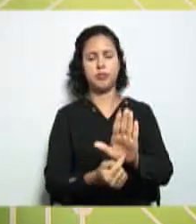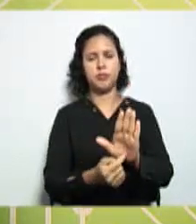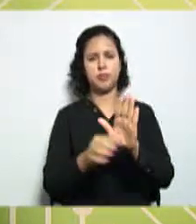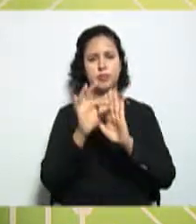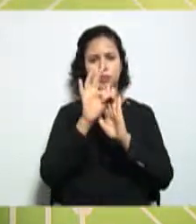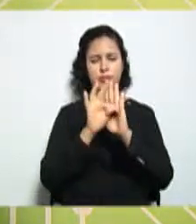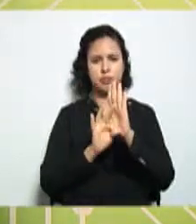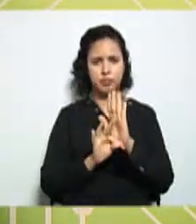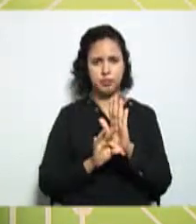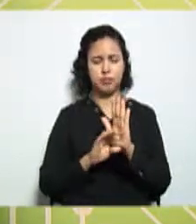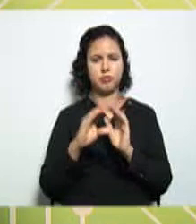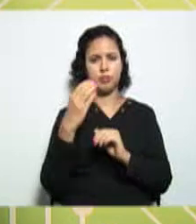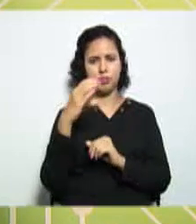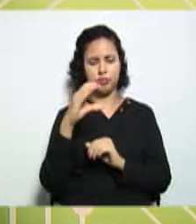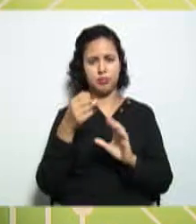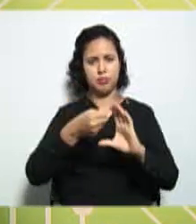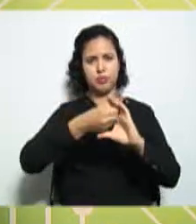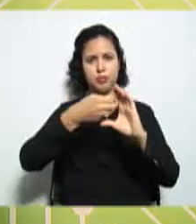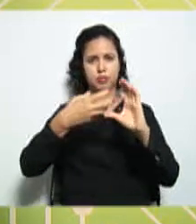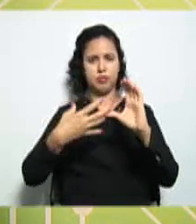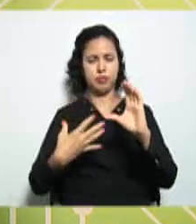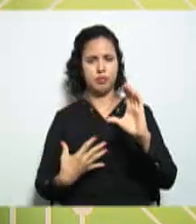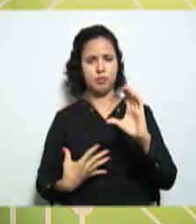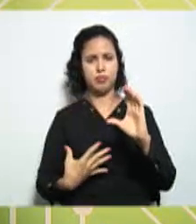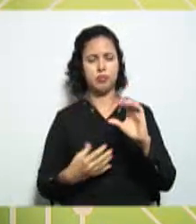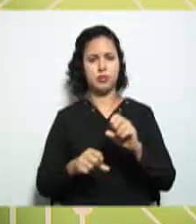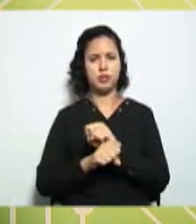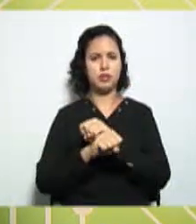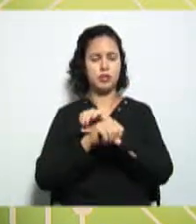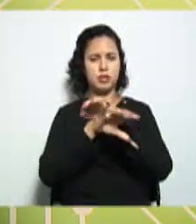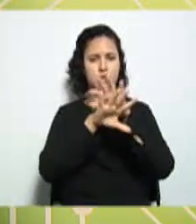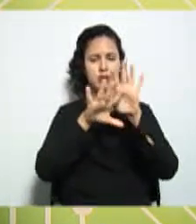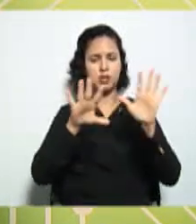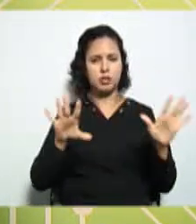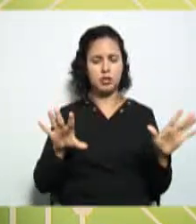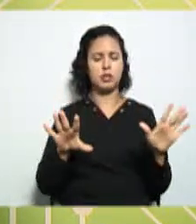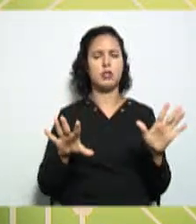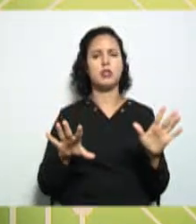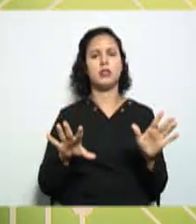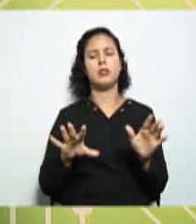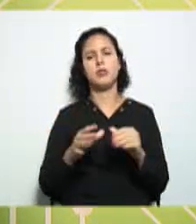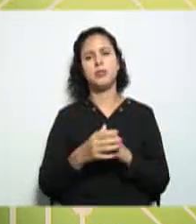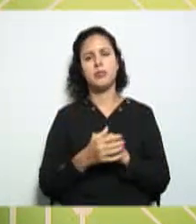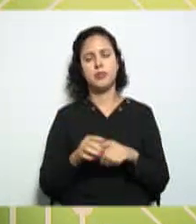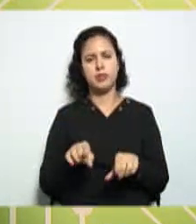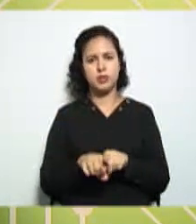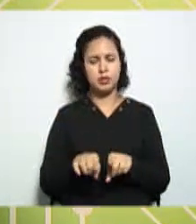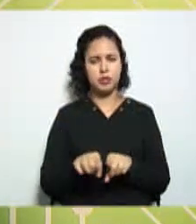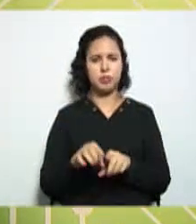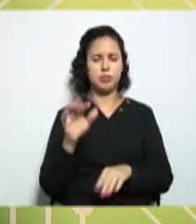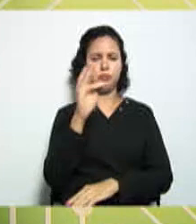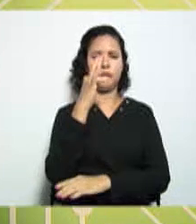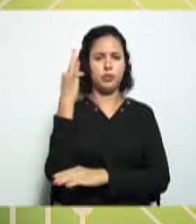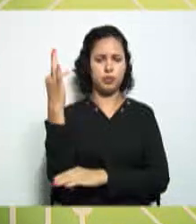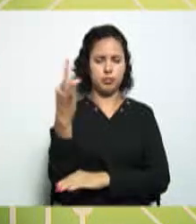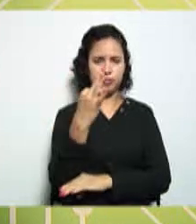texto científico com essas características. A clareza, a concisão, né? O padrão